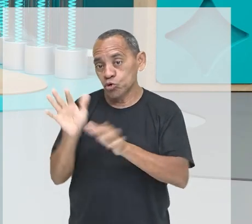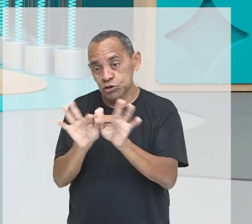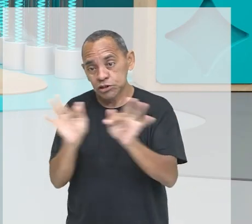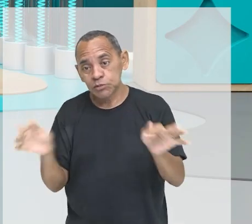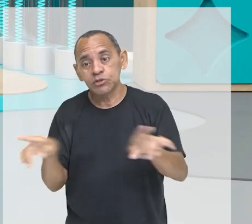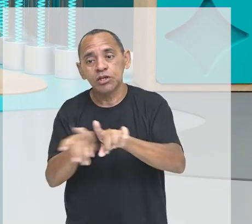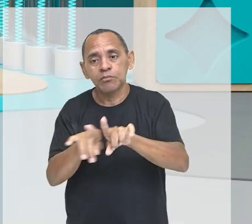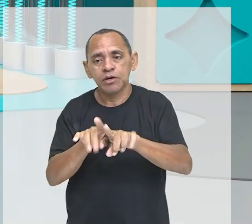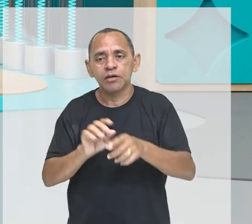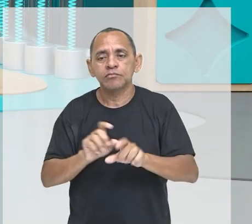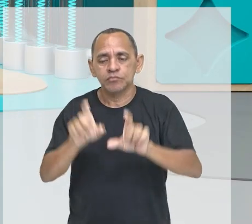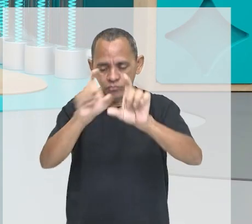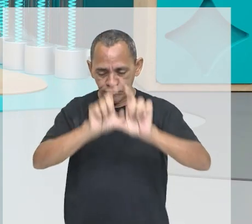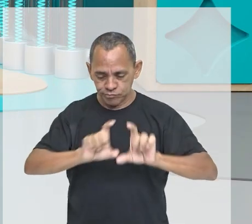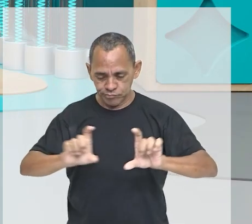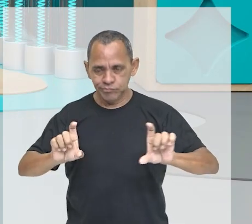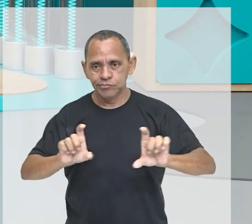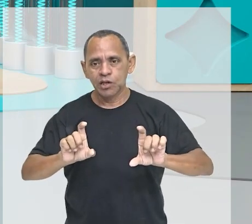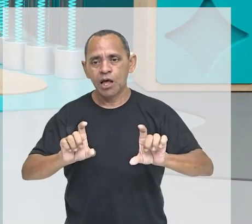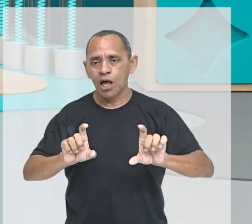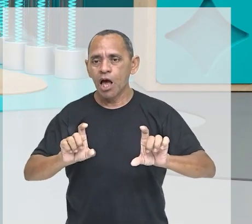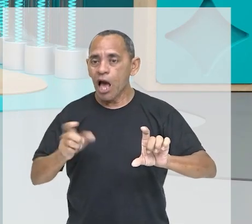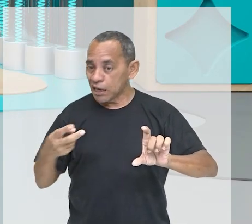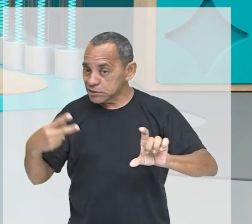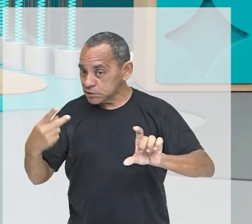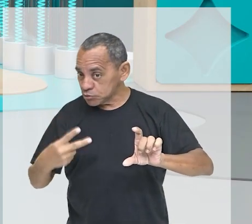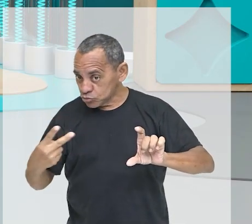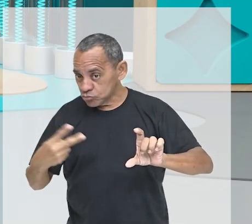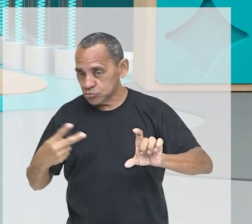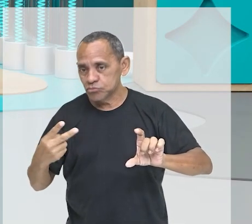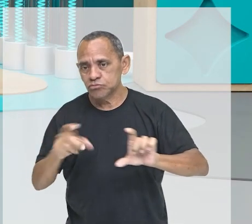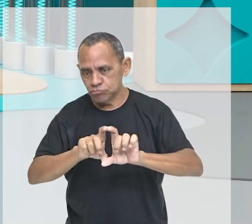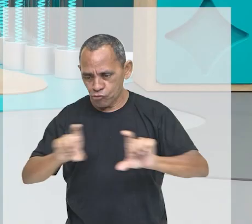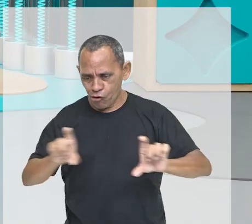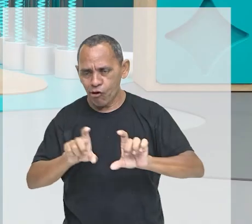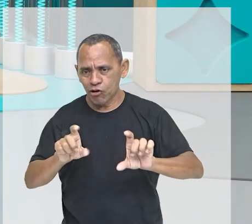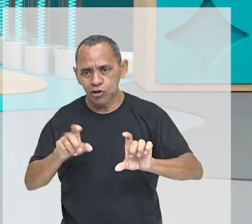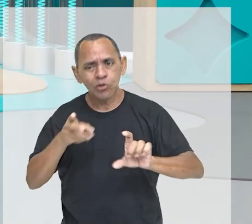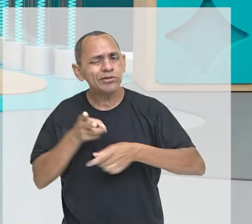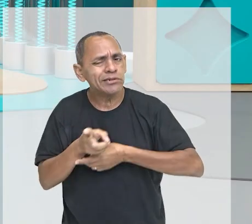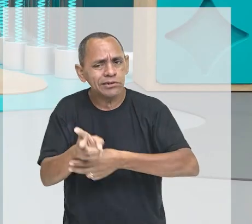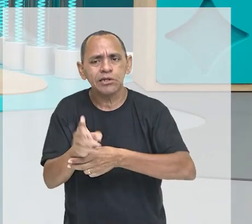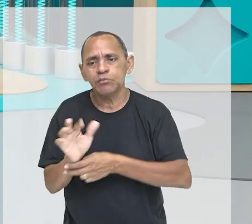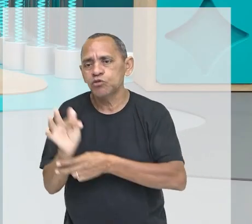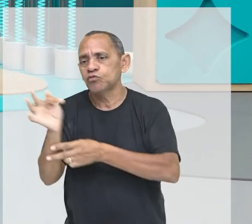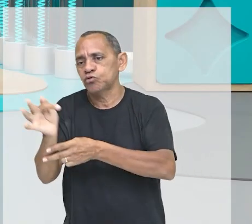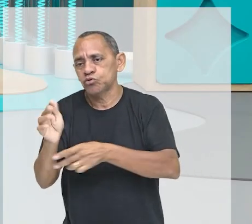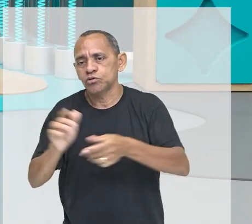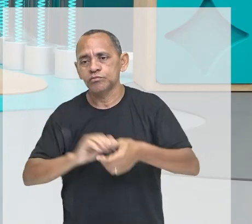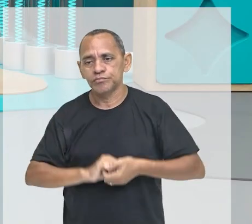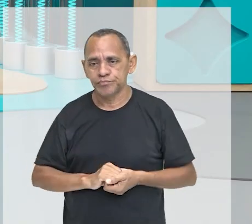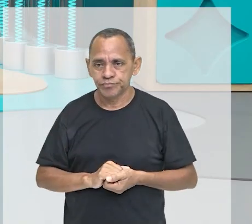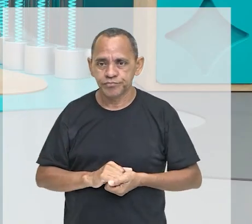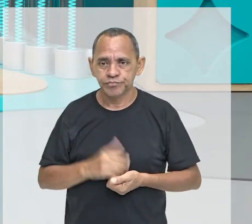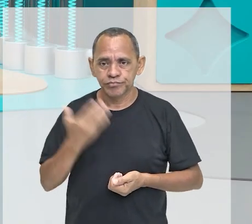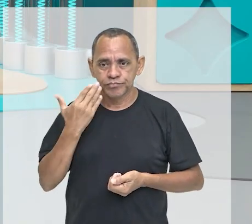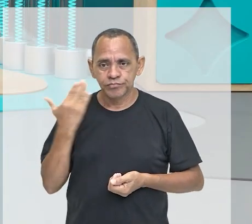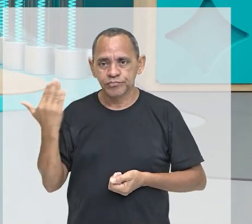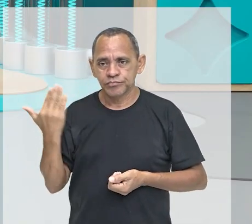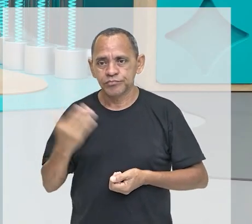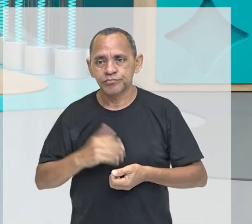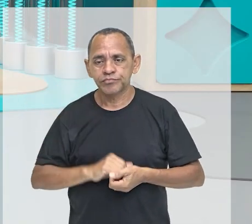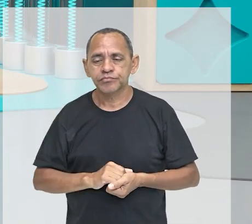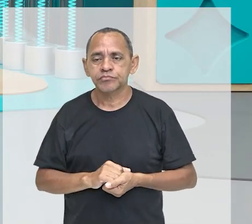segunda oração, que é a consequência, estará sempre no futuro. Olha o exemplo. If I have enough money, I will buy a new